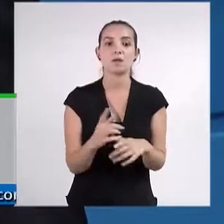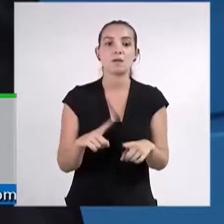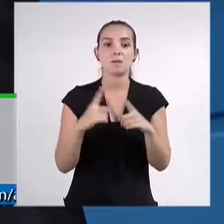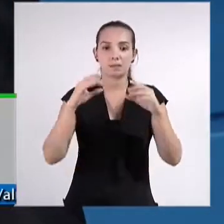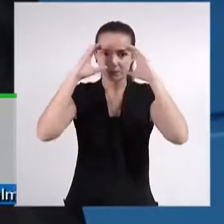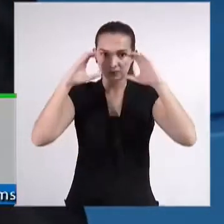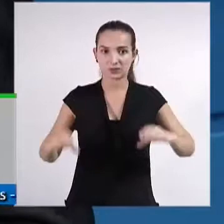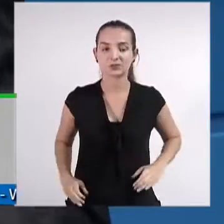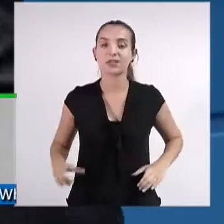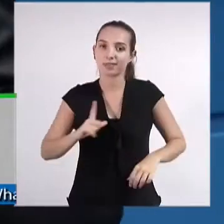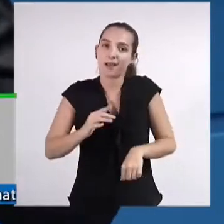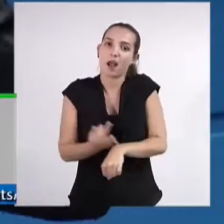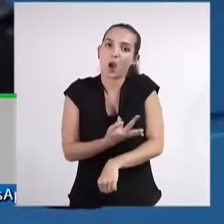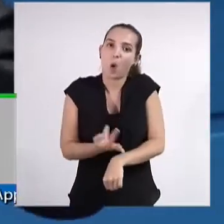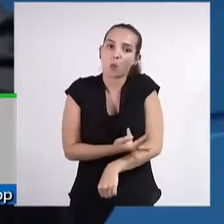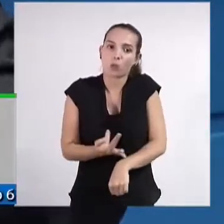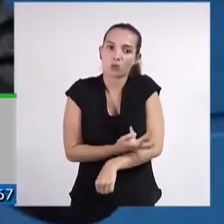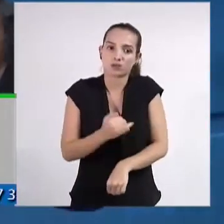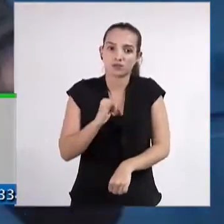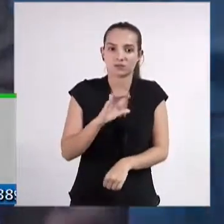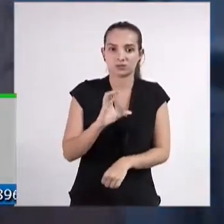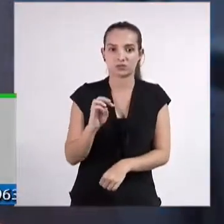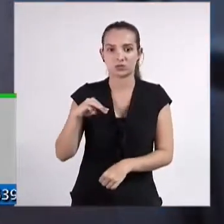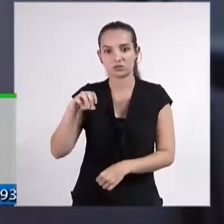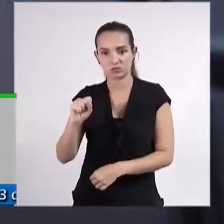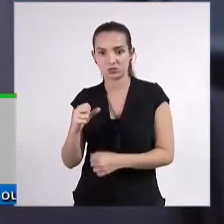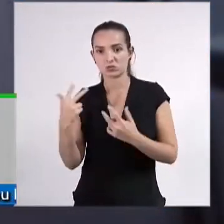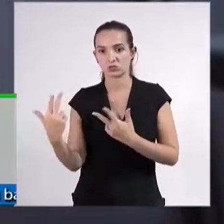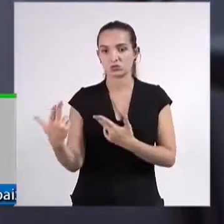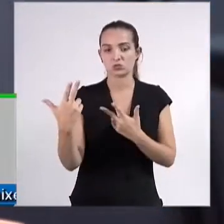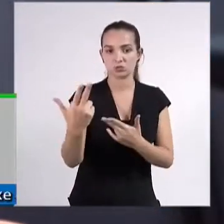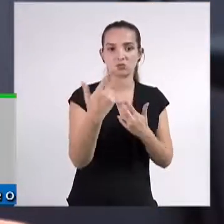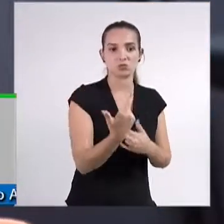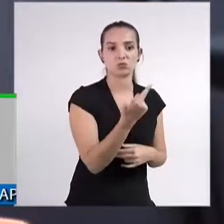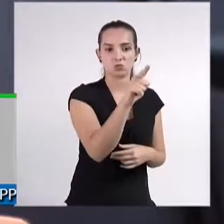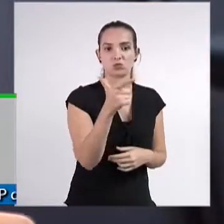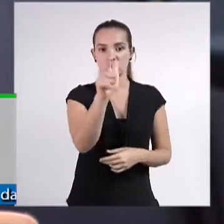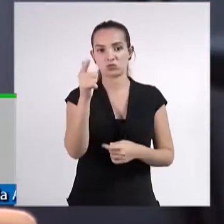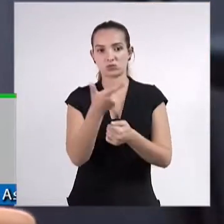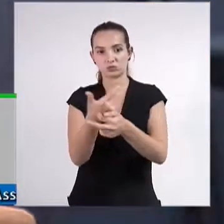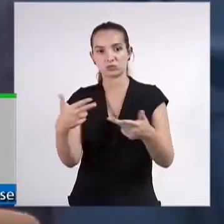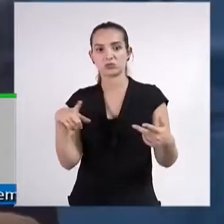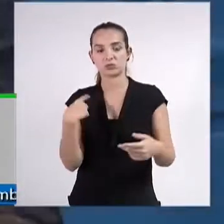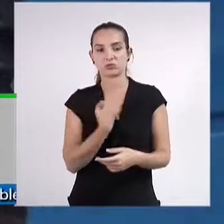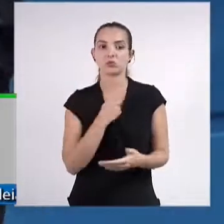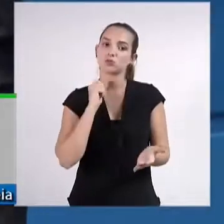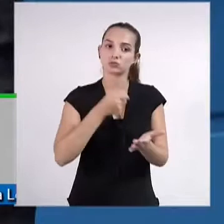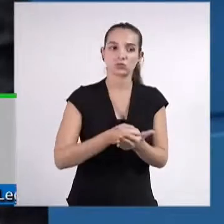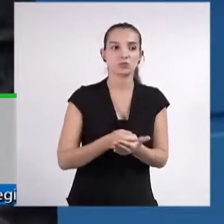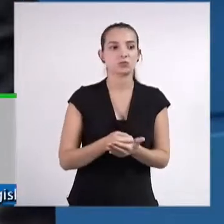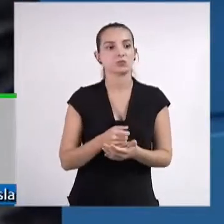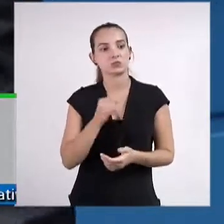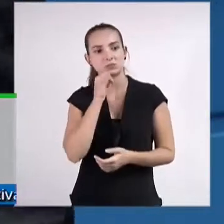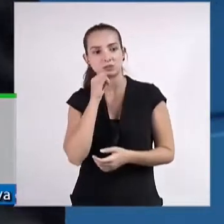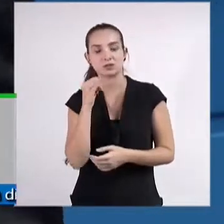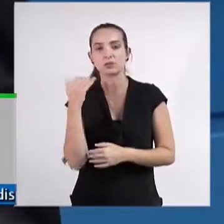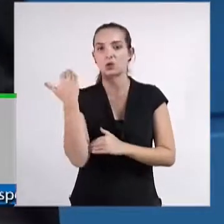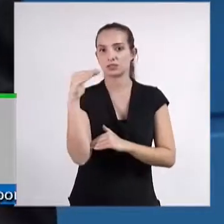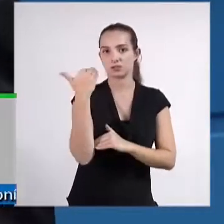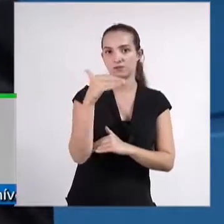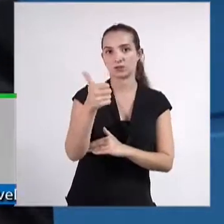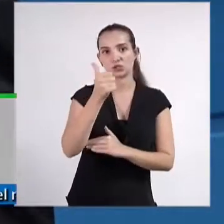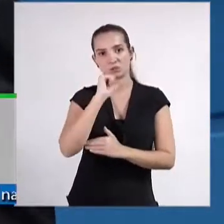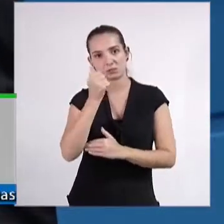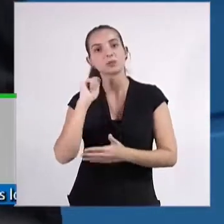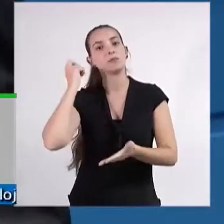ônus do ICMS, assim como qualquer produto que a gente compra. Qualquer produto. Vamos lá, a gente toma uma cerveja, você